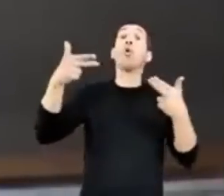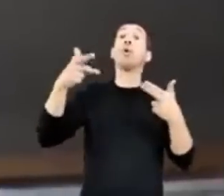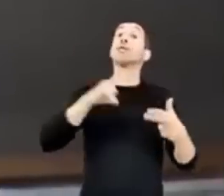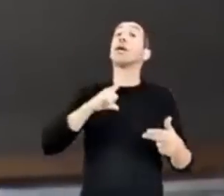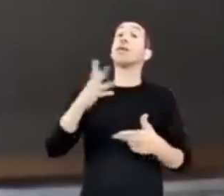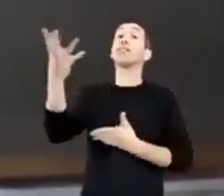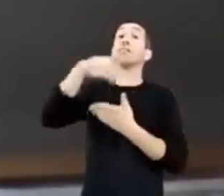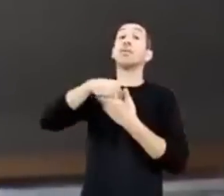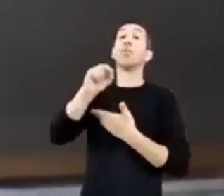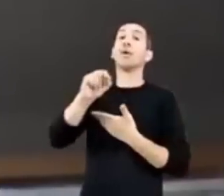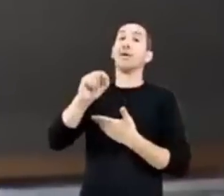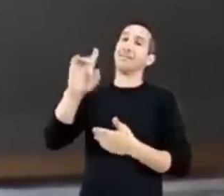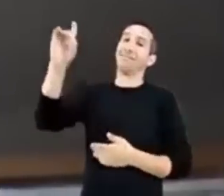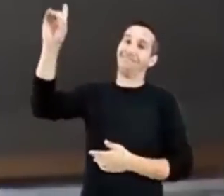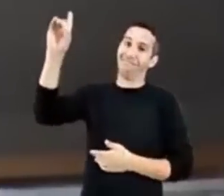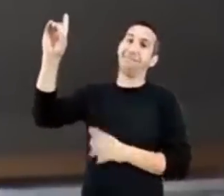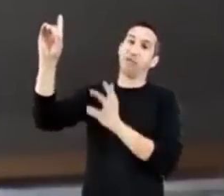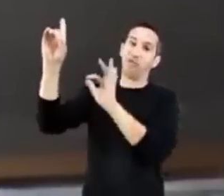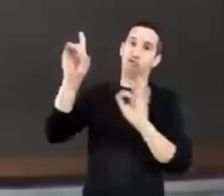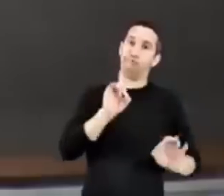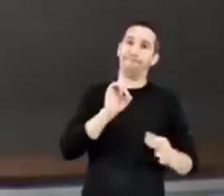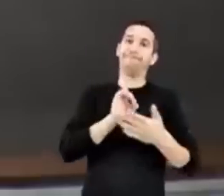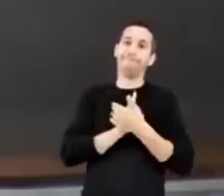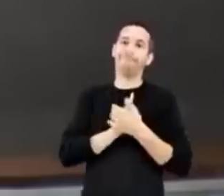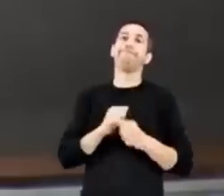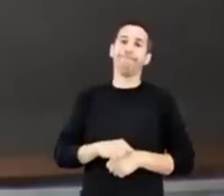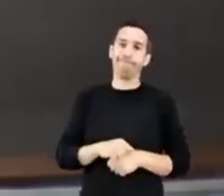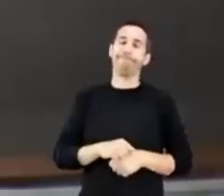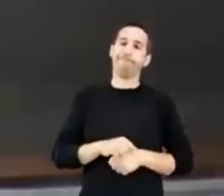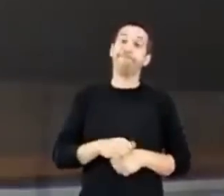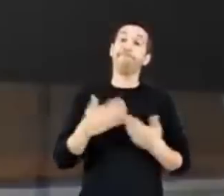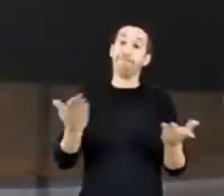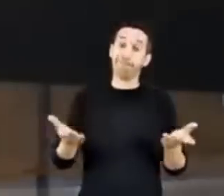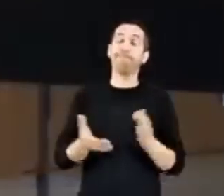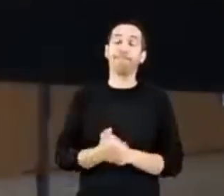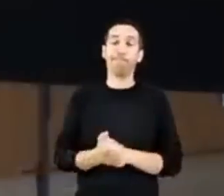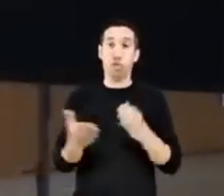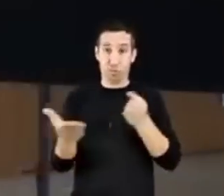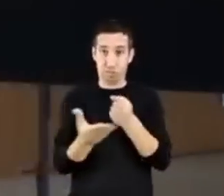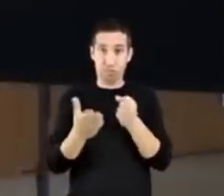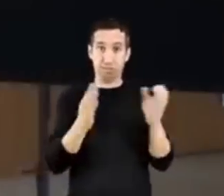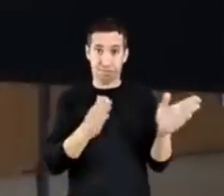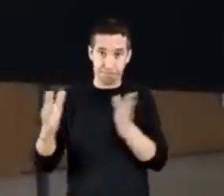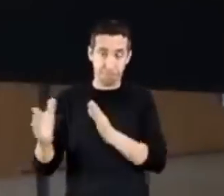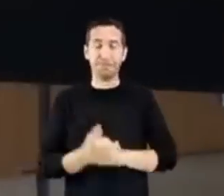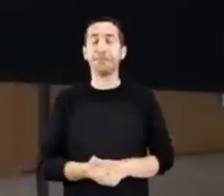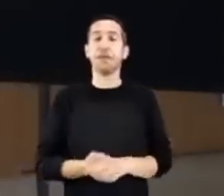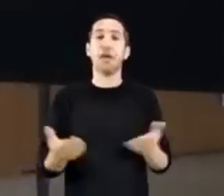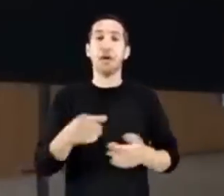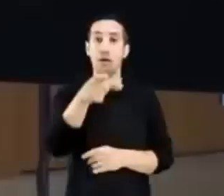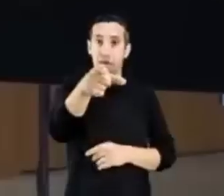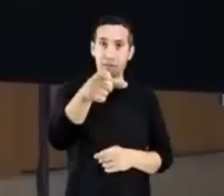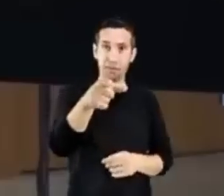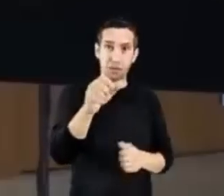e agora com essa base eu queria refletir meditar com você